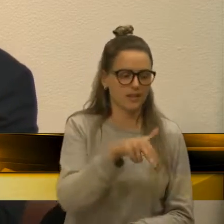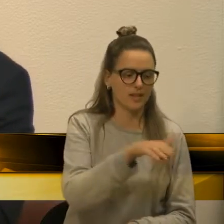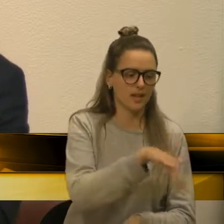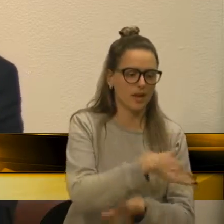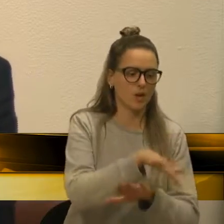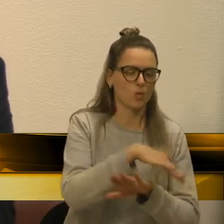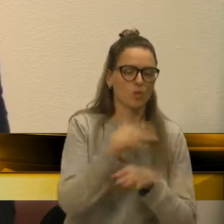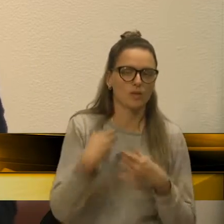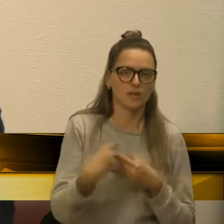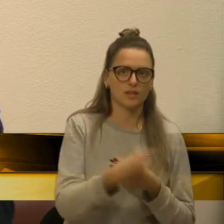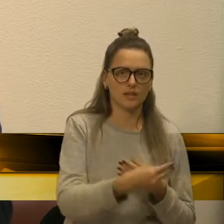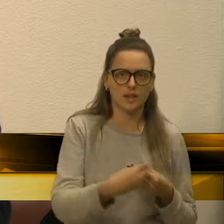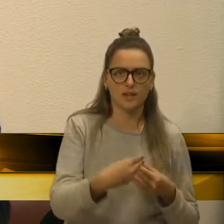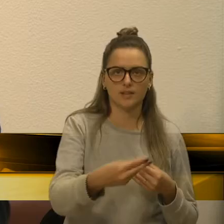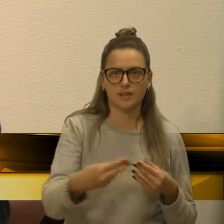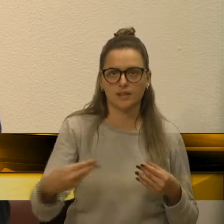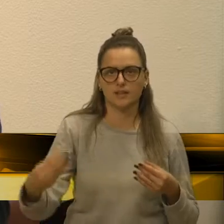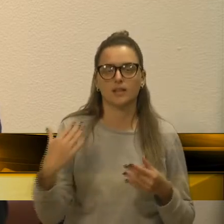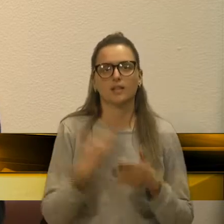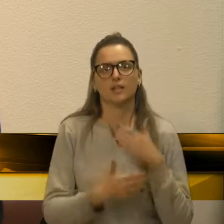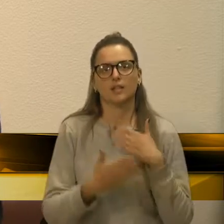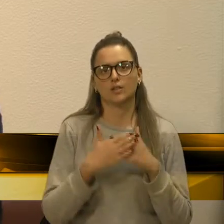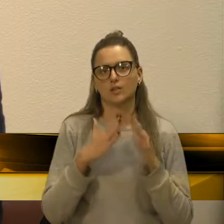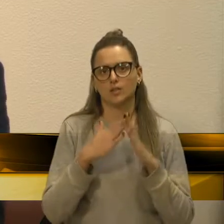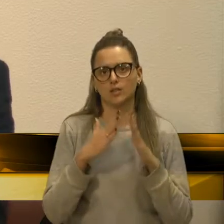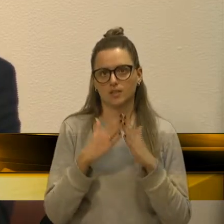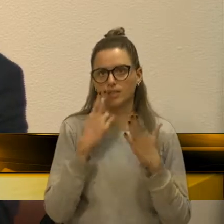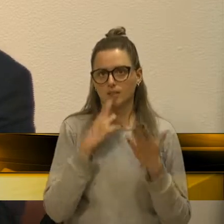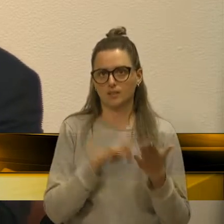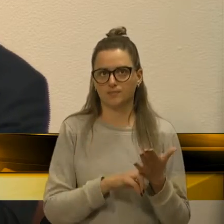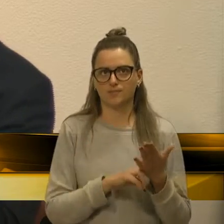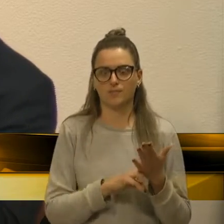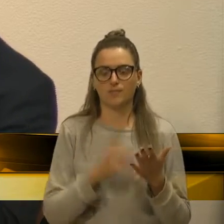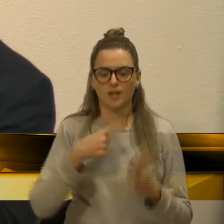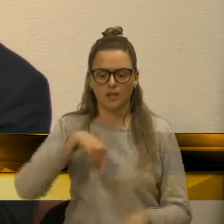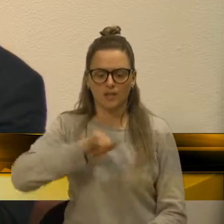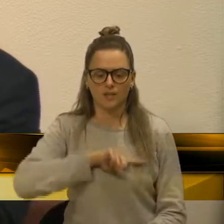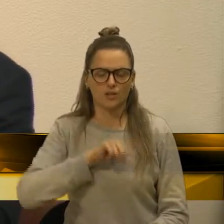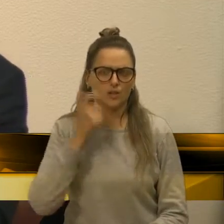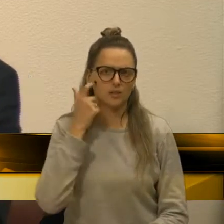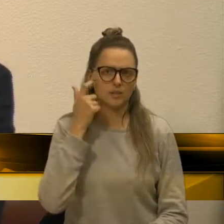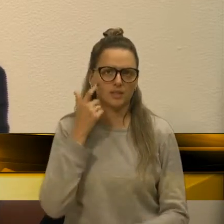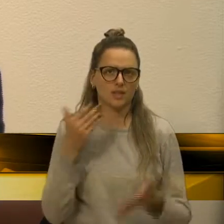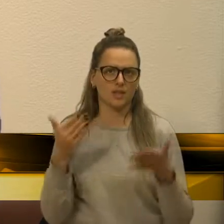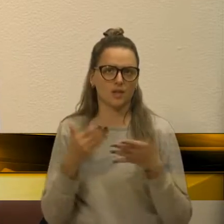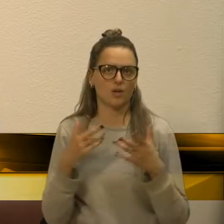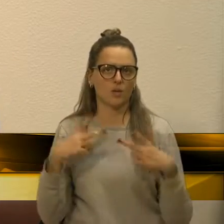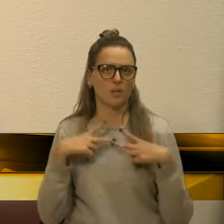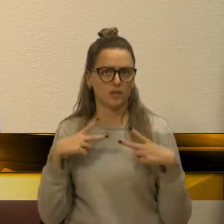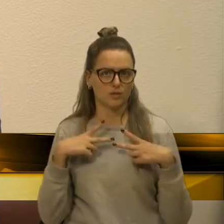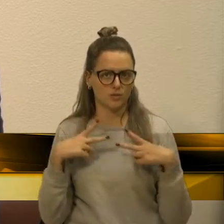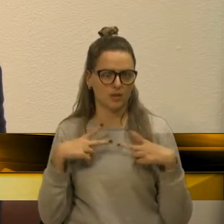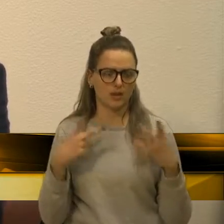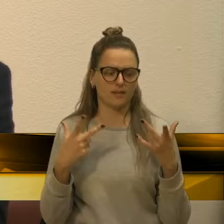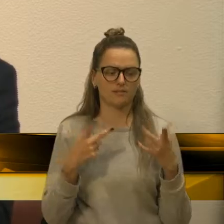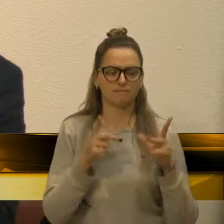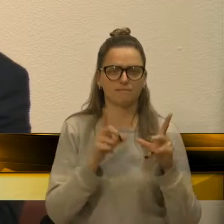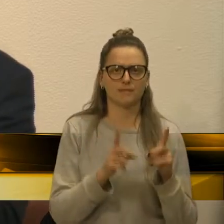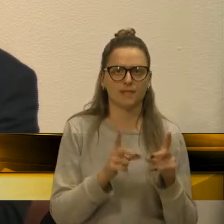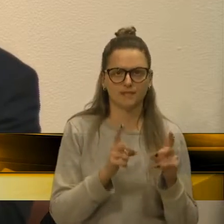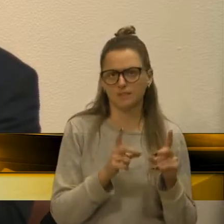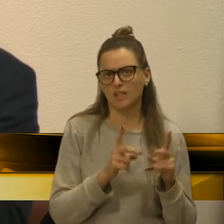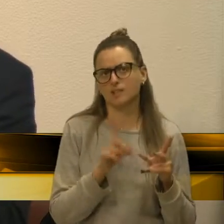dessa empresa que fazem essa ligação. Então, a gente pensar agora em privatizar, vender, enfim,